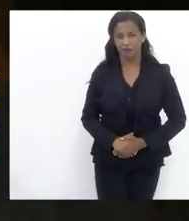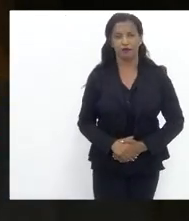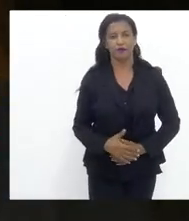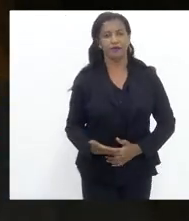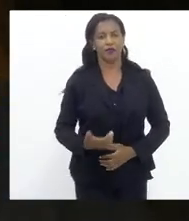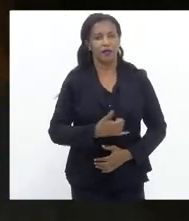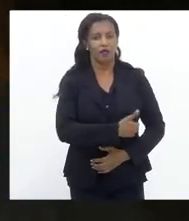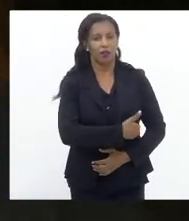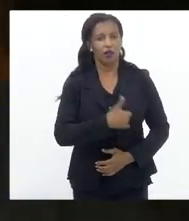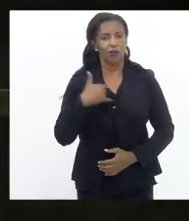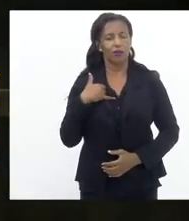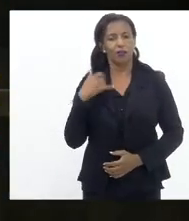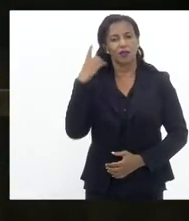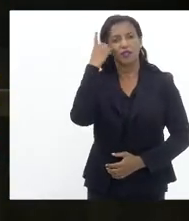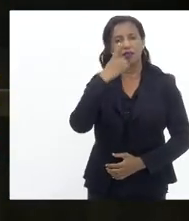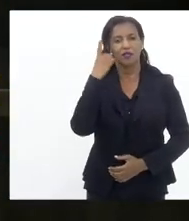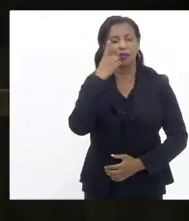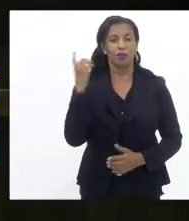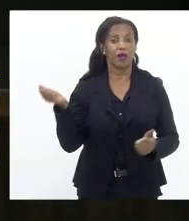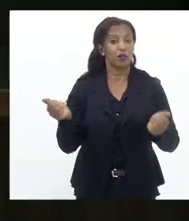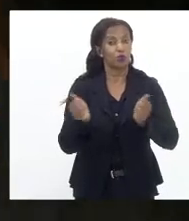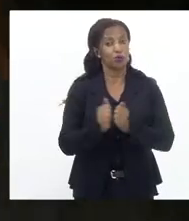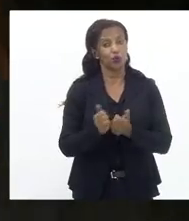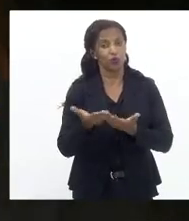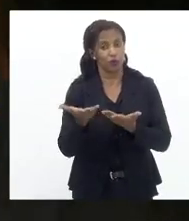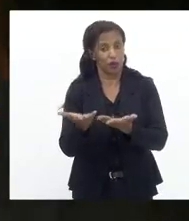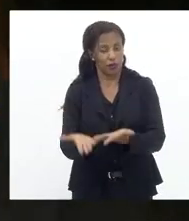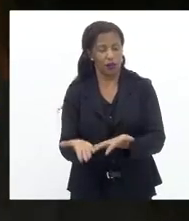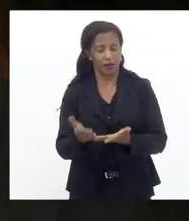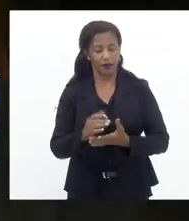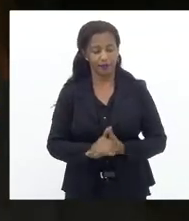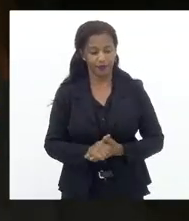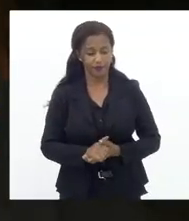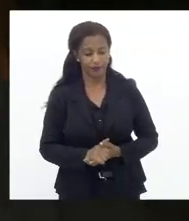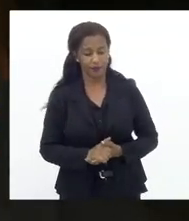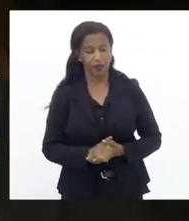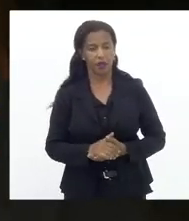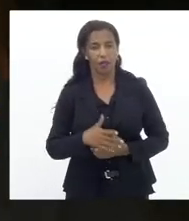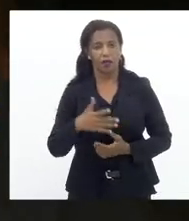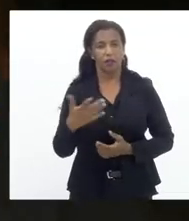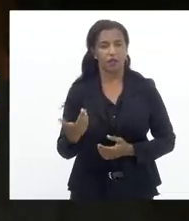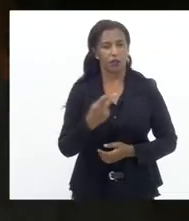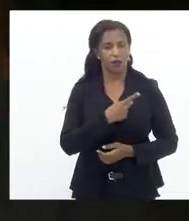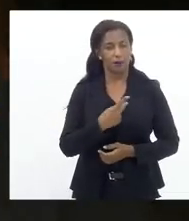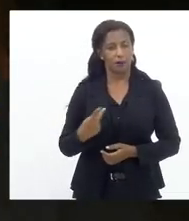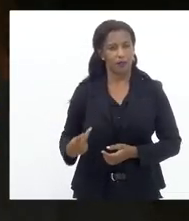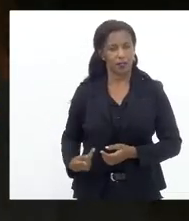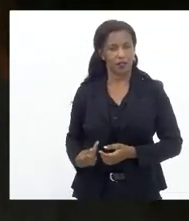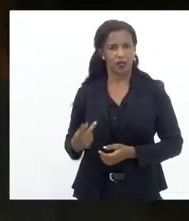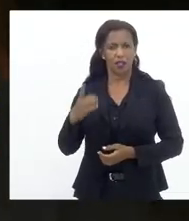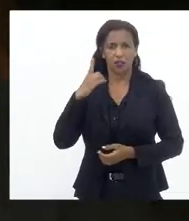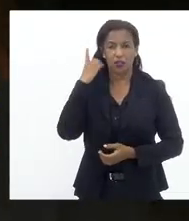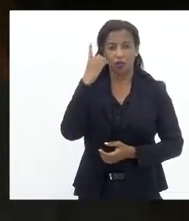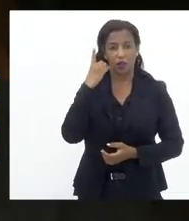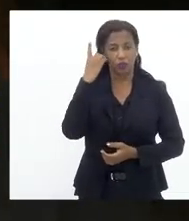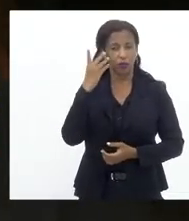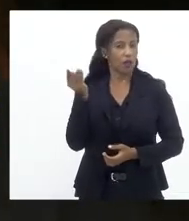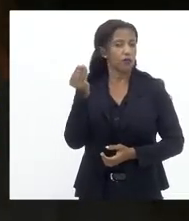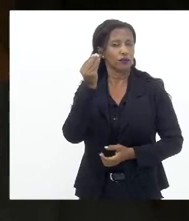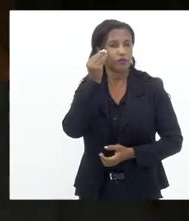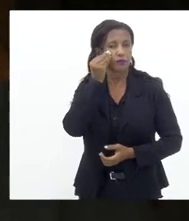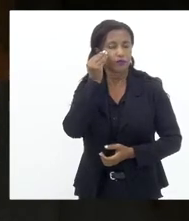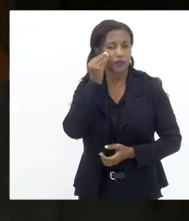junto com a senhora já no segundo mandato mas senhora Presidente senhoras e senhores parlamentares que nos